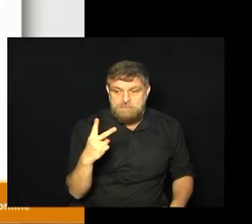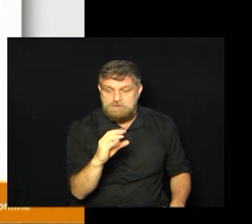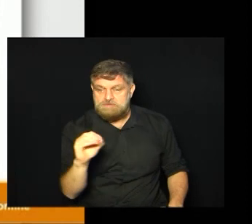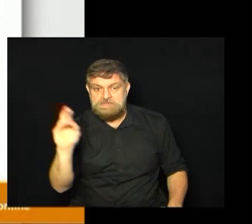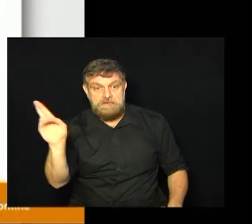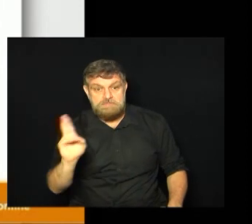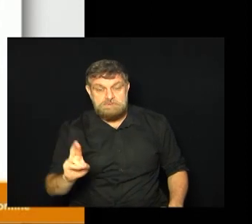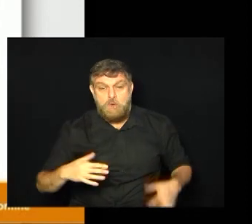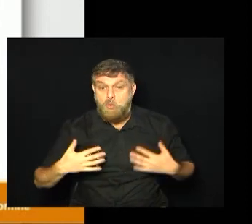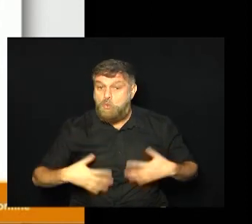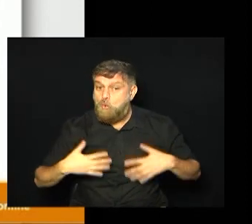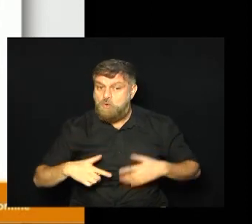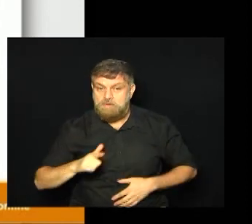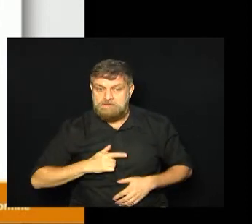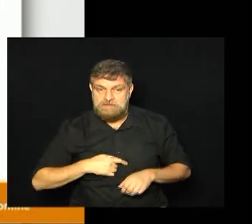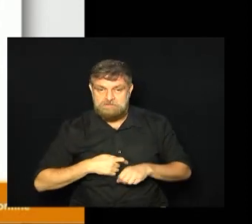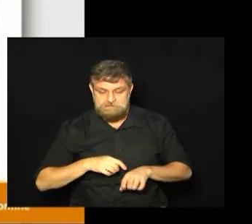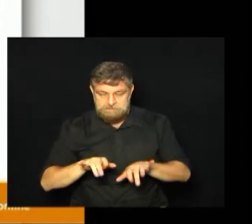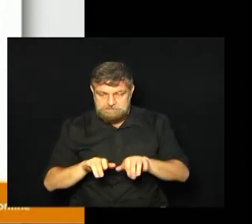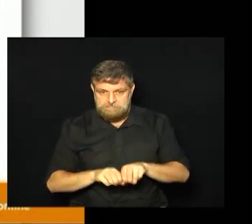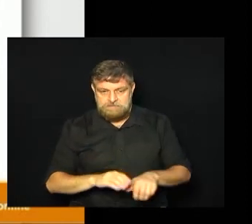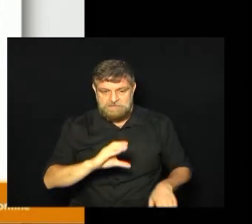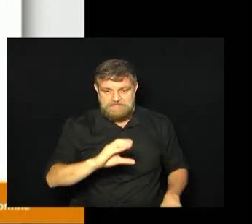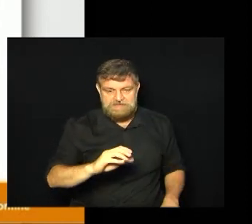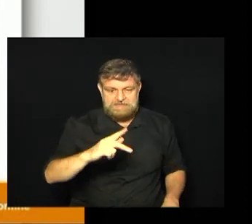9.200. Então, aqui acessando